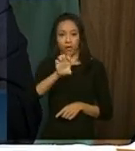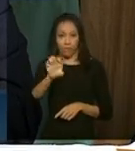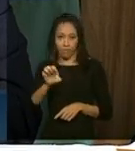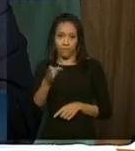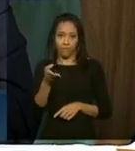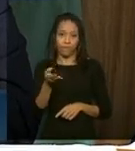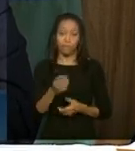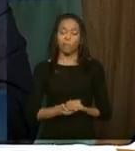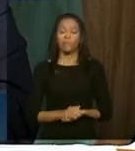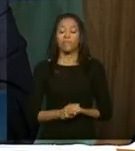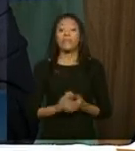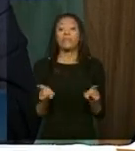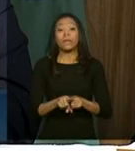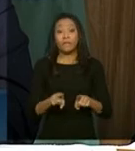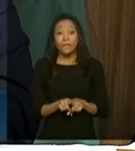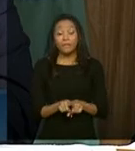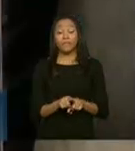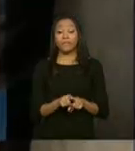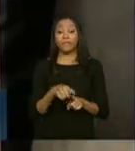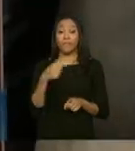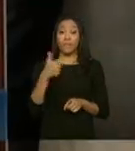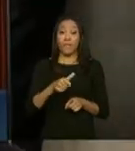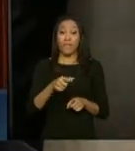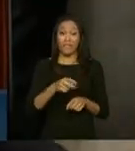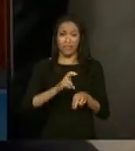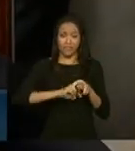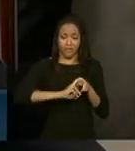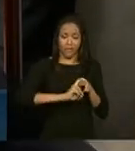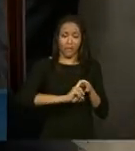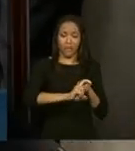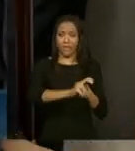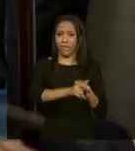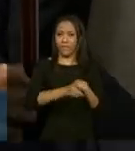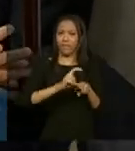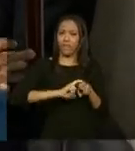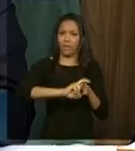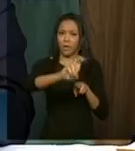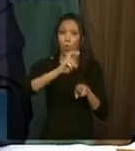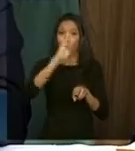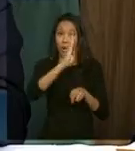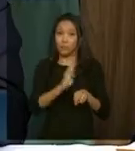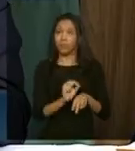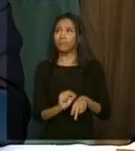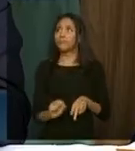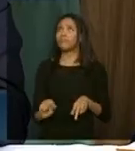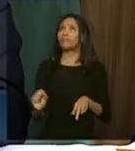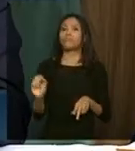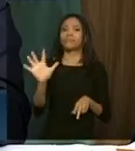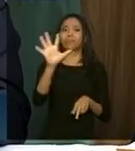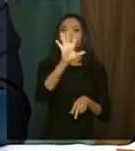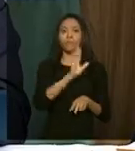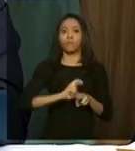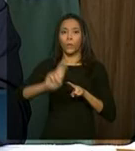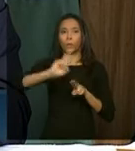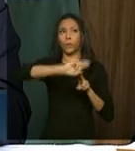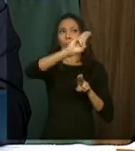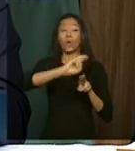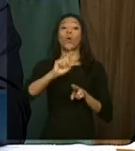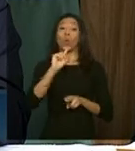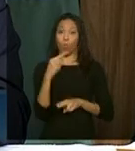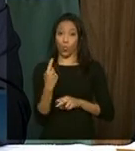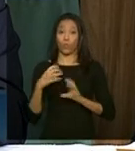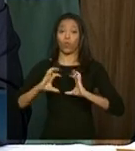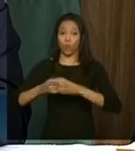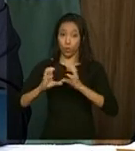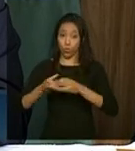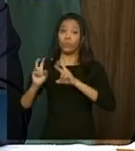Nas ferrovias, que foi um setor muito sucateado ao longo de décadas, um país continental como o Brasil, um dos grupos de trabalho vai tratar de rodovia,